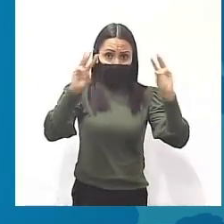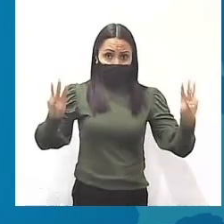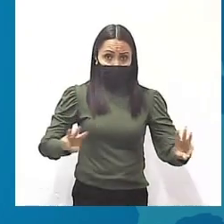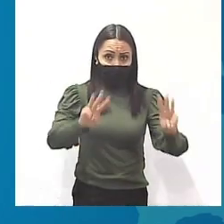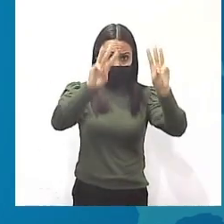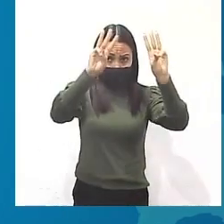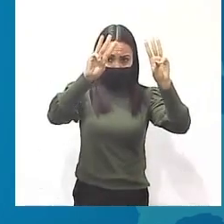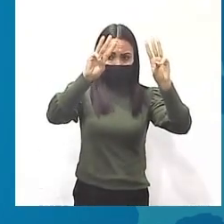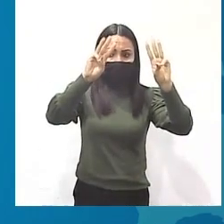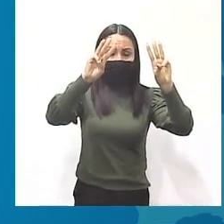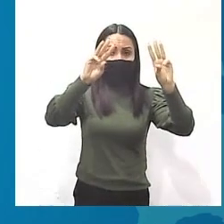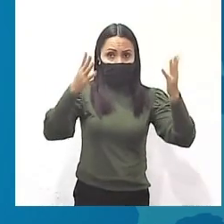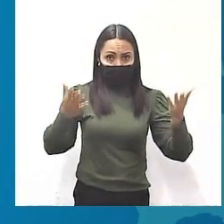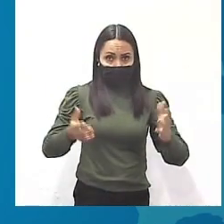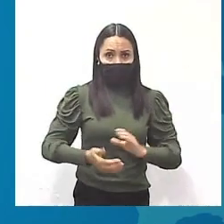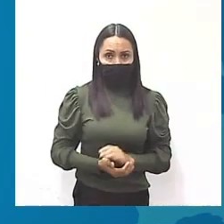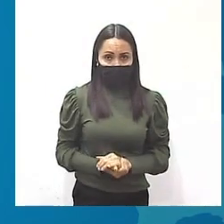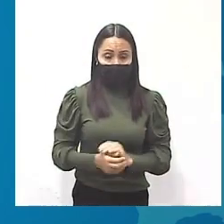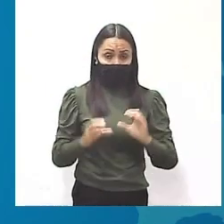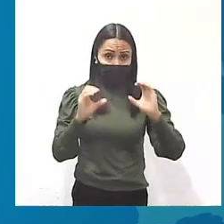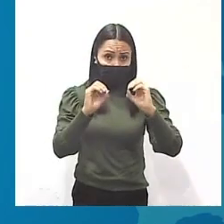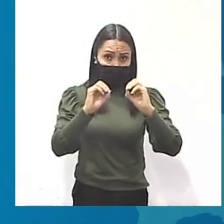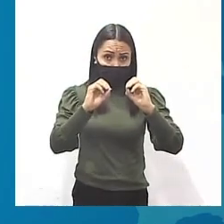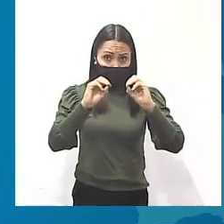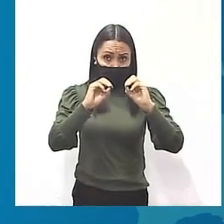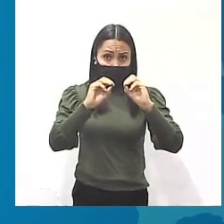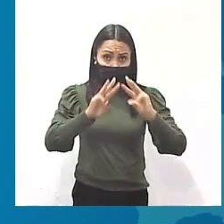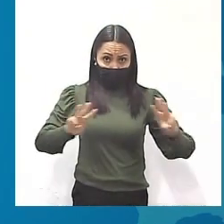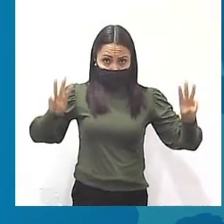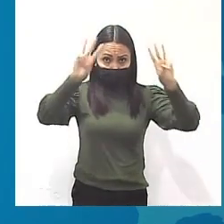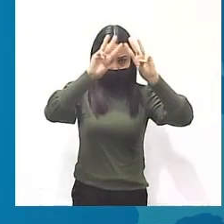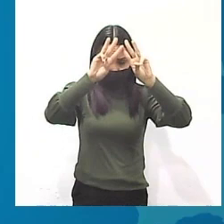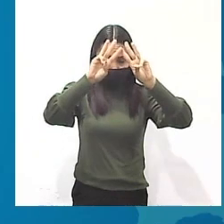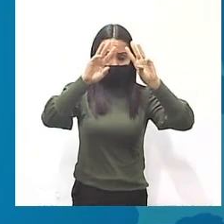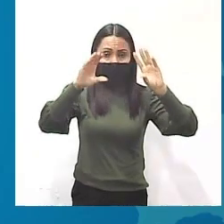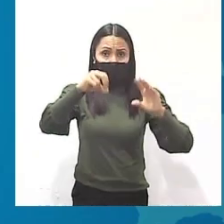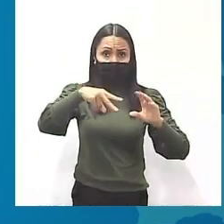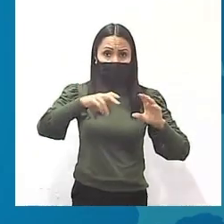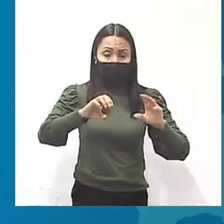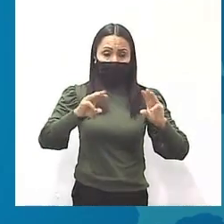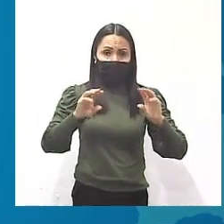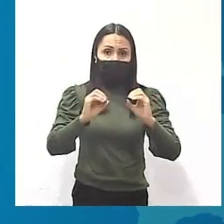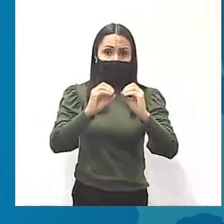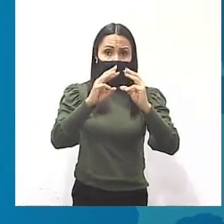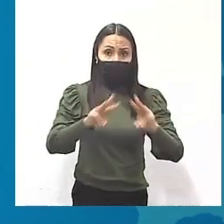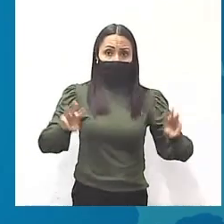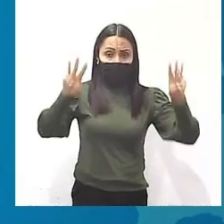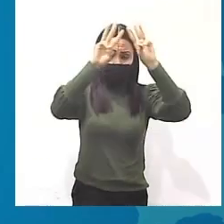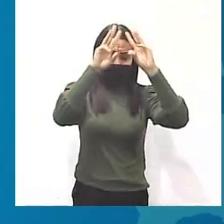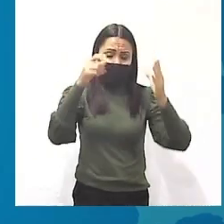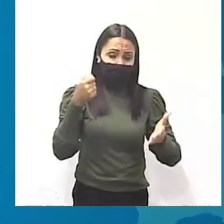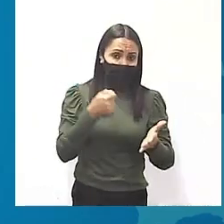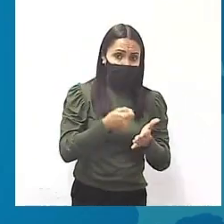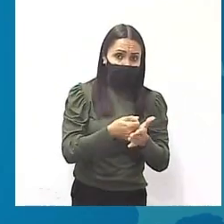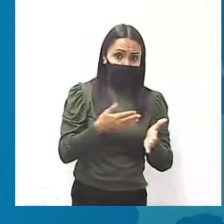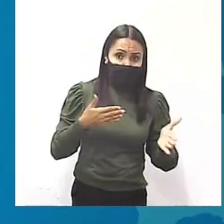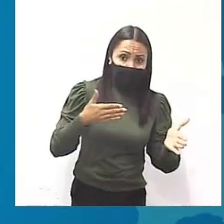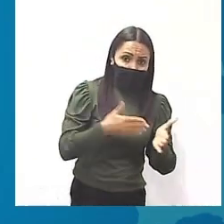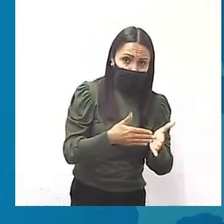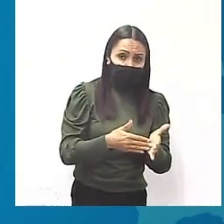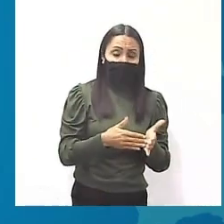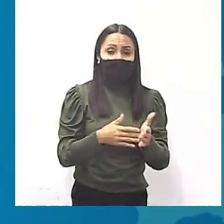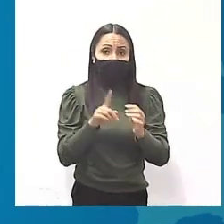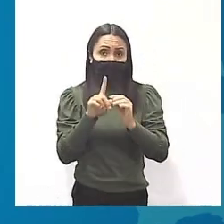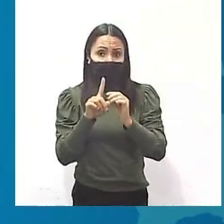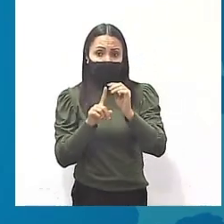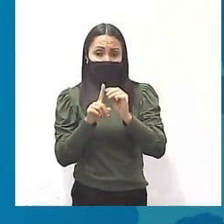Nações Unidas, que é a ONU. Ou seja, a gente tem que frear esse aquecimento global, que é um grande